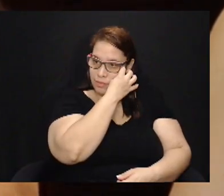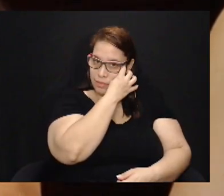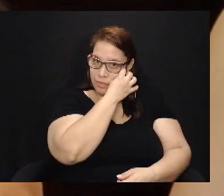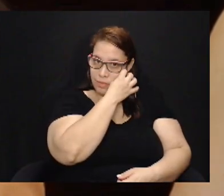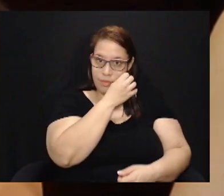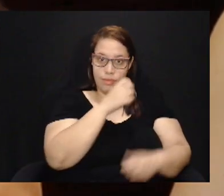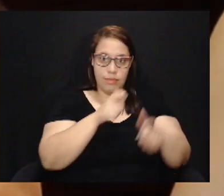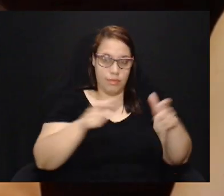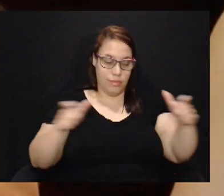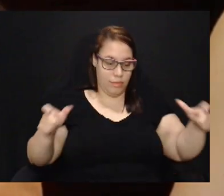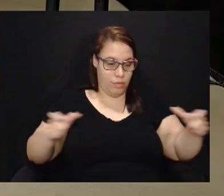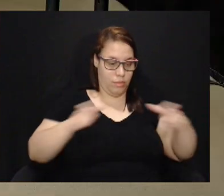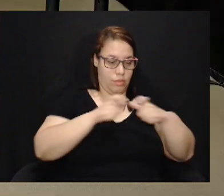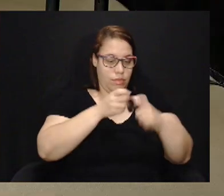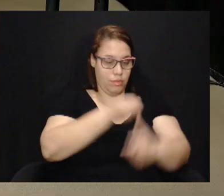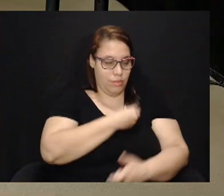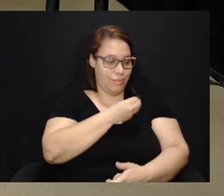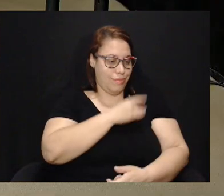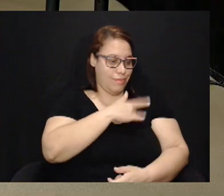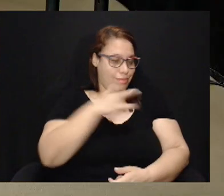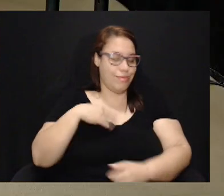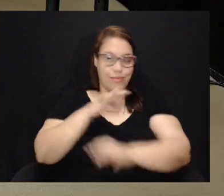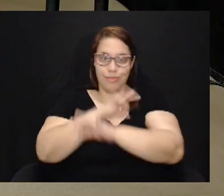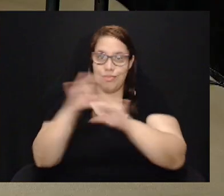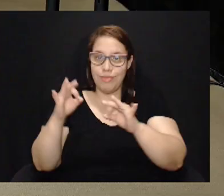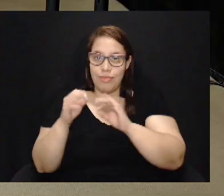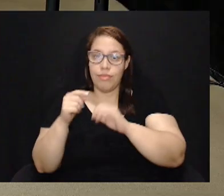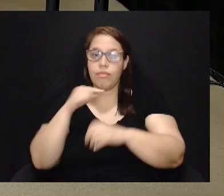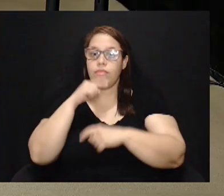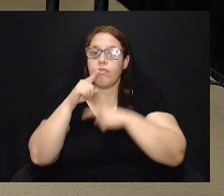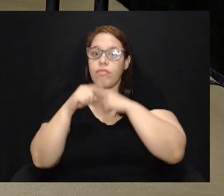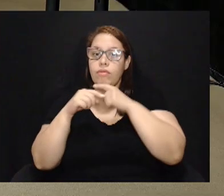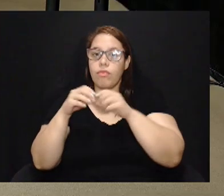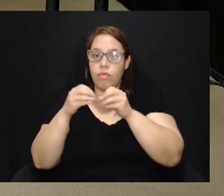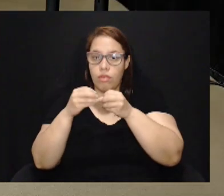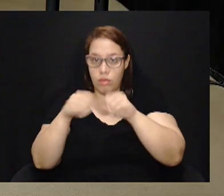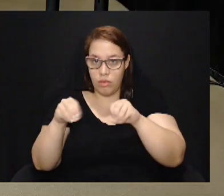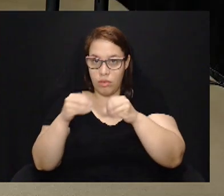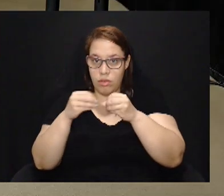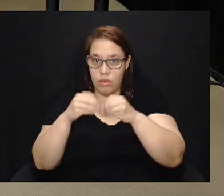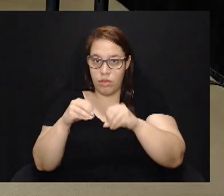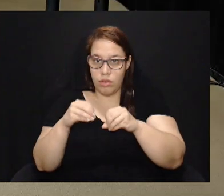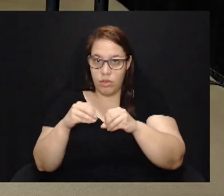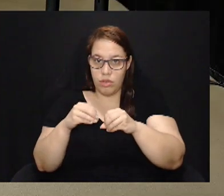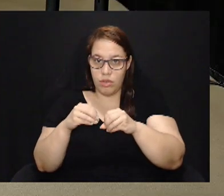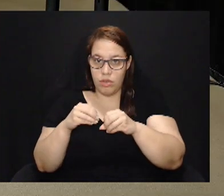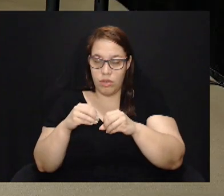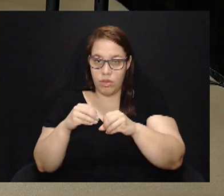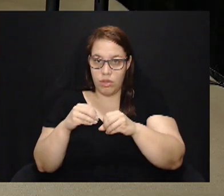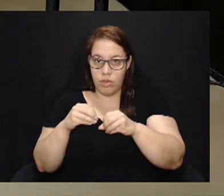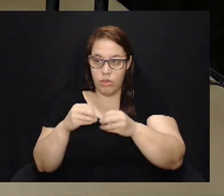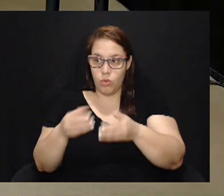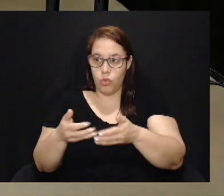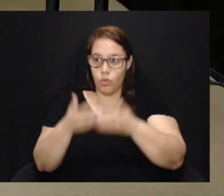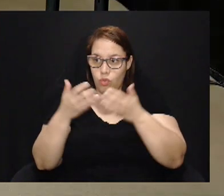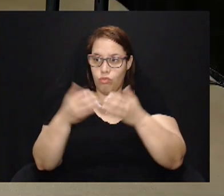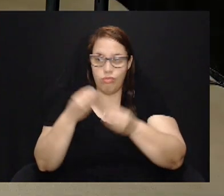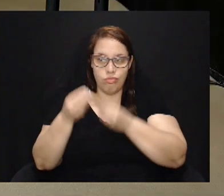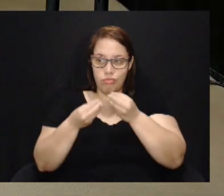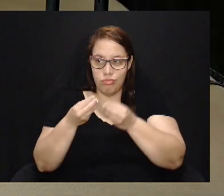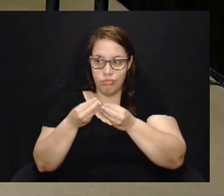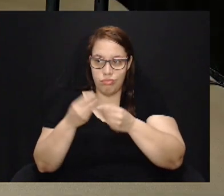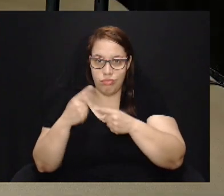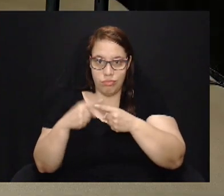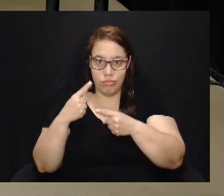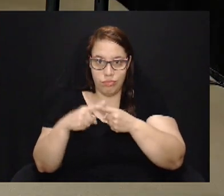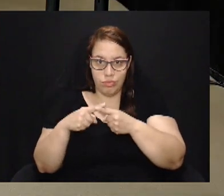do estilo de vida saudável. Excelente. Agora só uma dúvida, ovos, né? Cozido, frito, de que jeito? Porque tem gente que